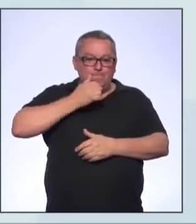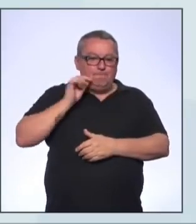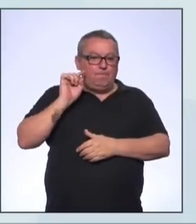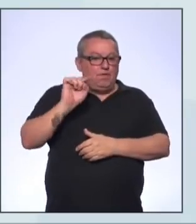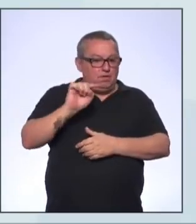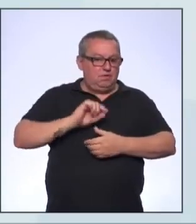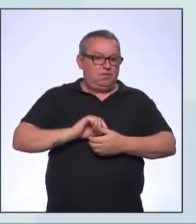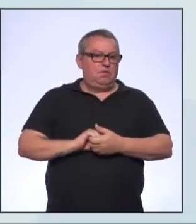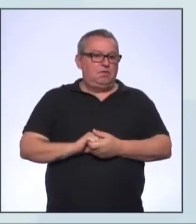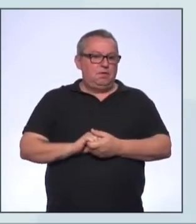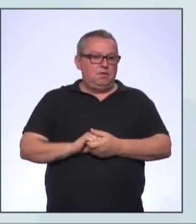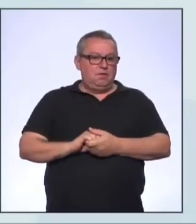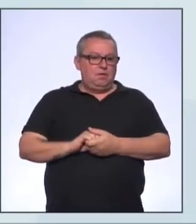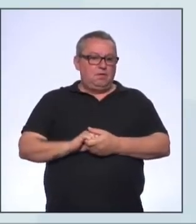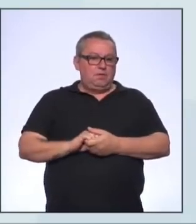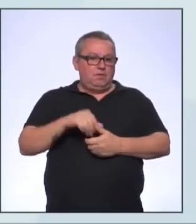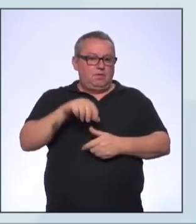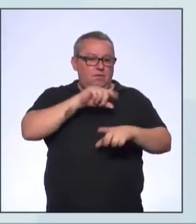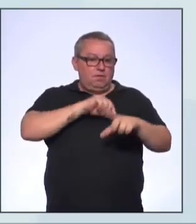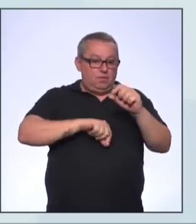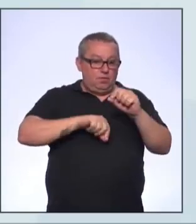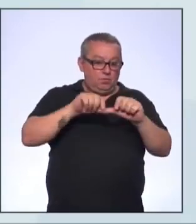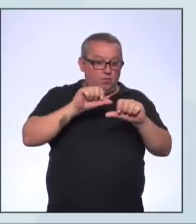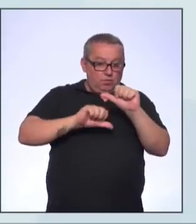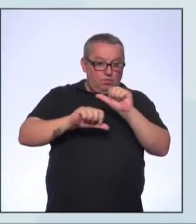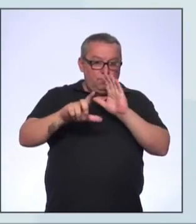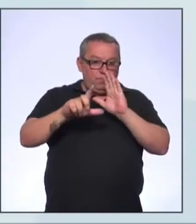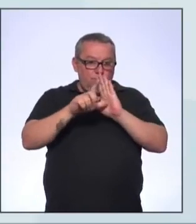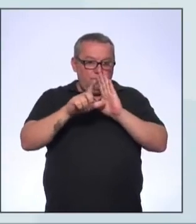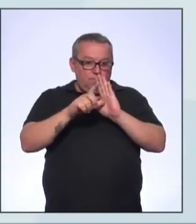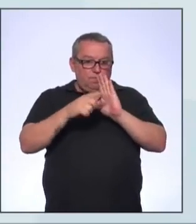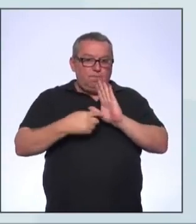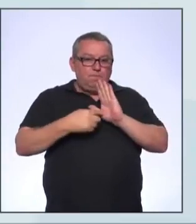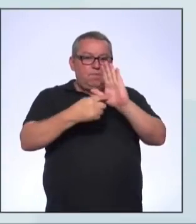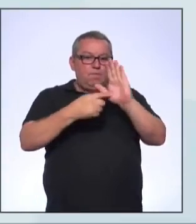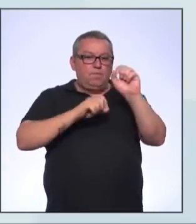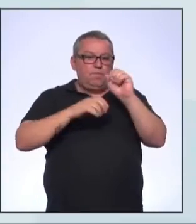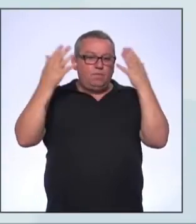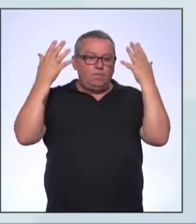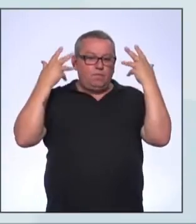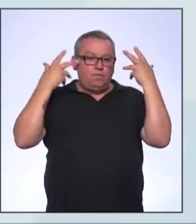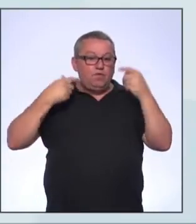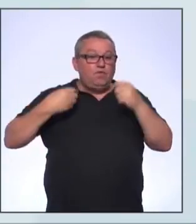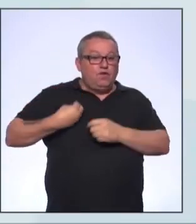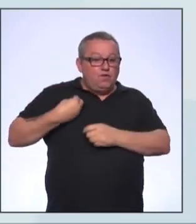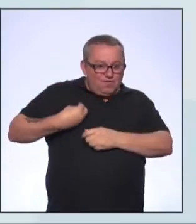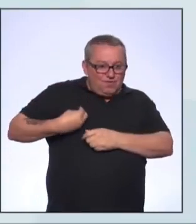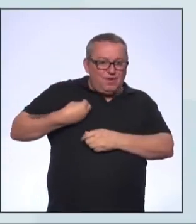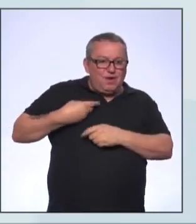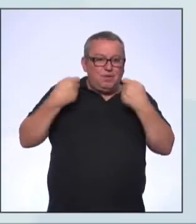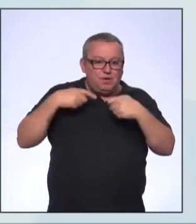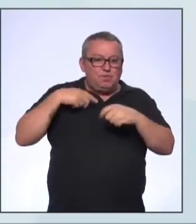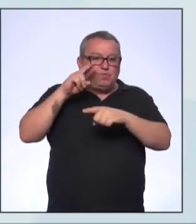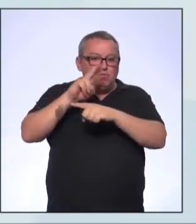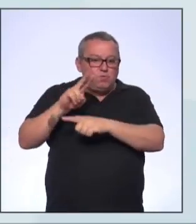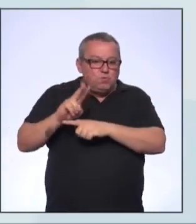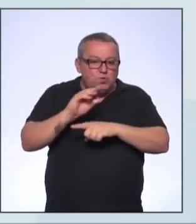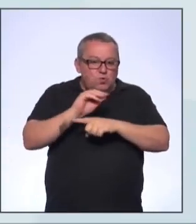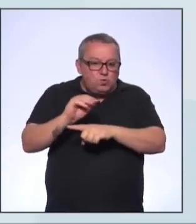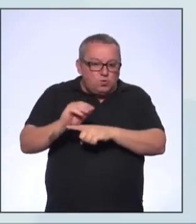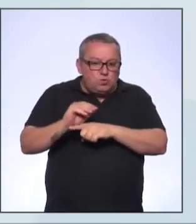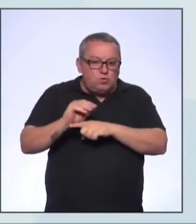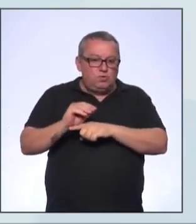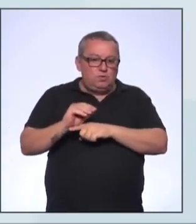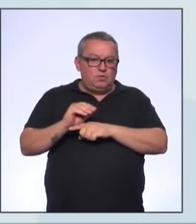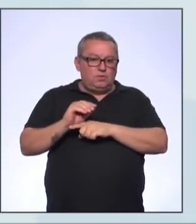deste. Na alternativa de mudança da lei, vale destacar que os animais são seres vivos que precisam de cuidados e